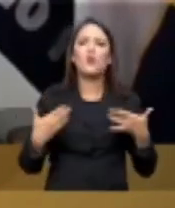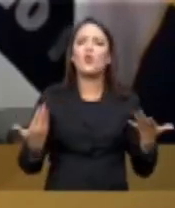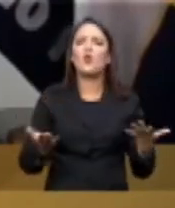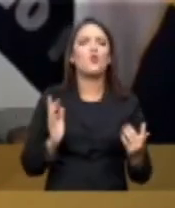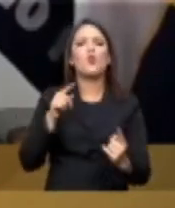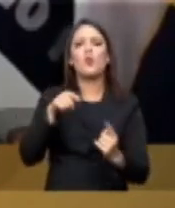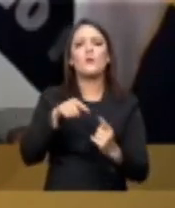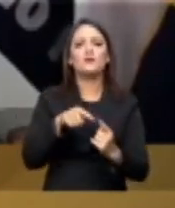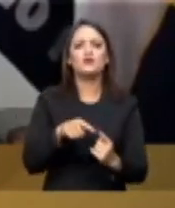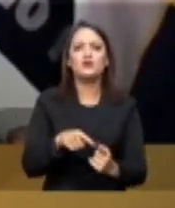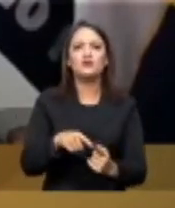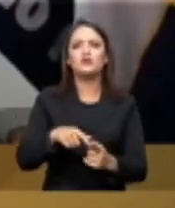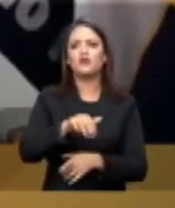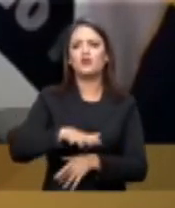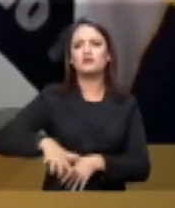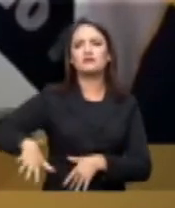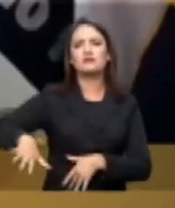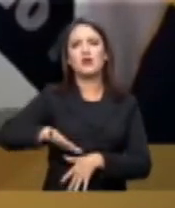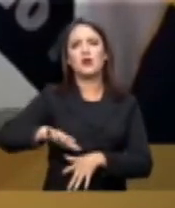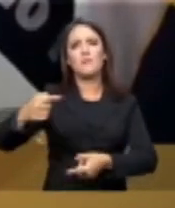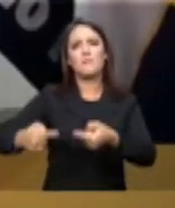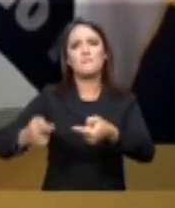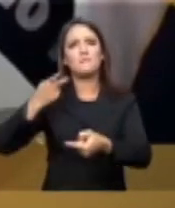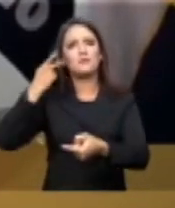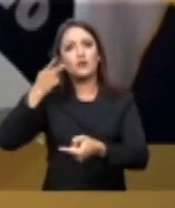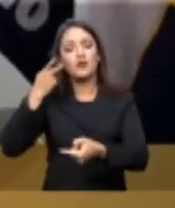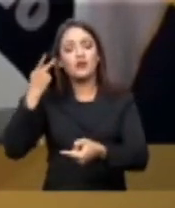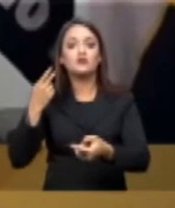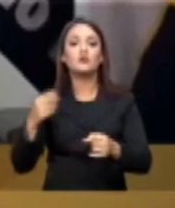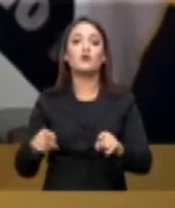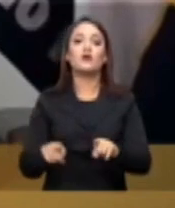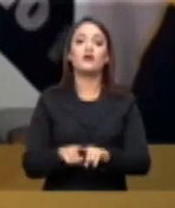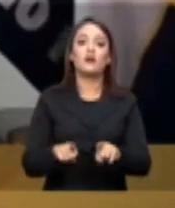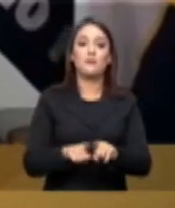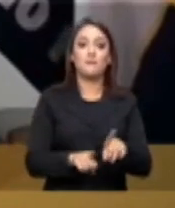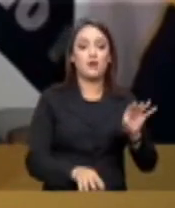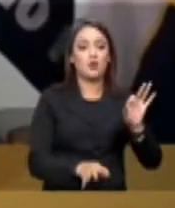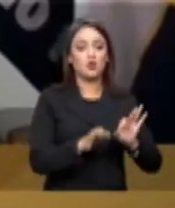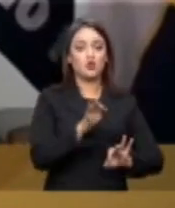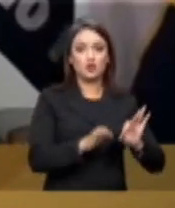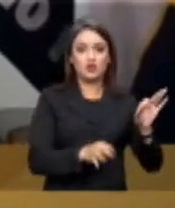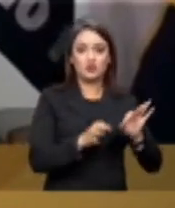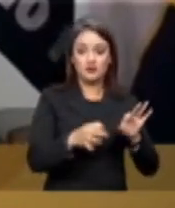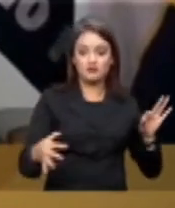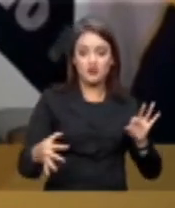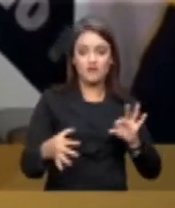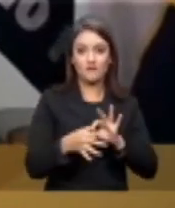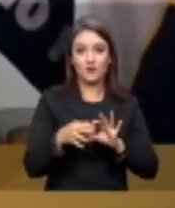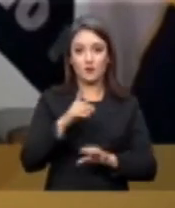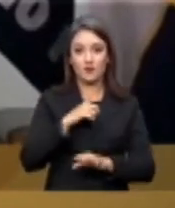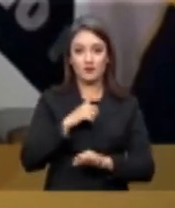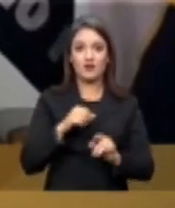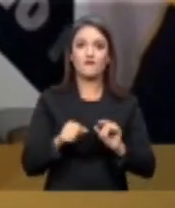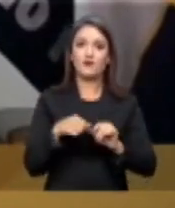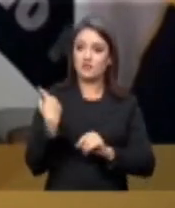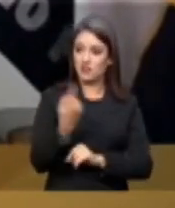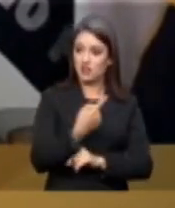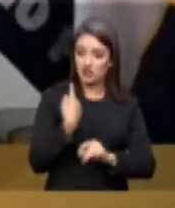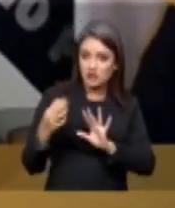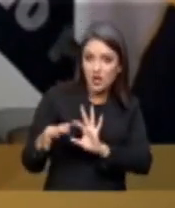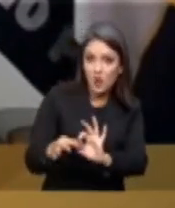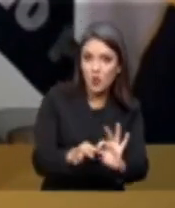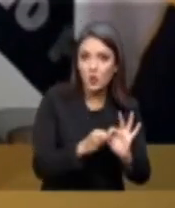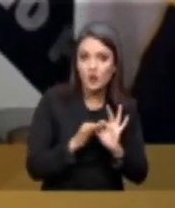da comunidade política e a natureza do vínculo da ordem jurídica que a sustenta e que nos faz unidos